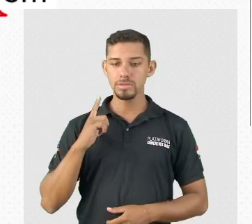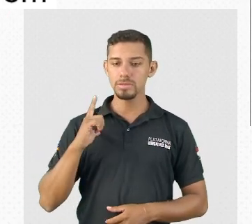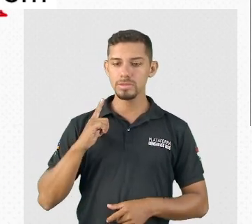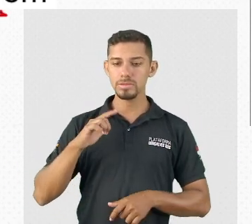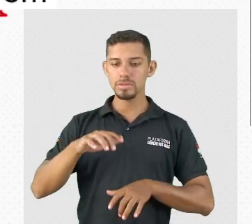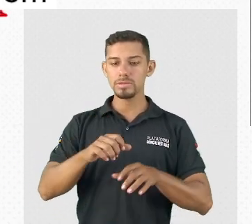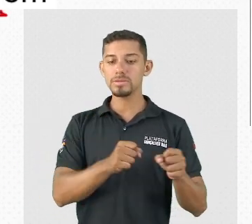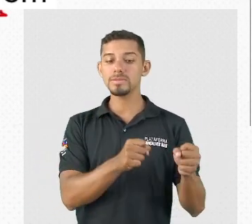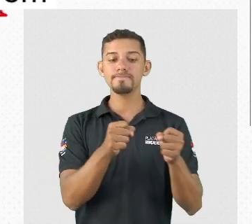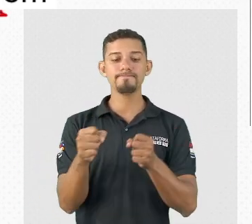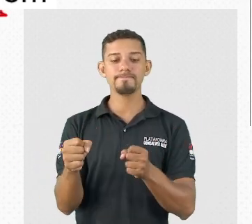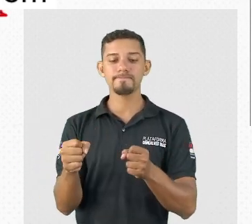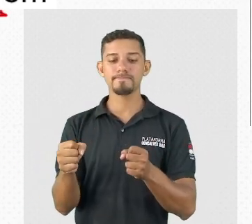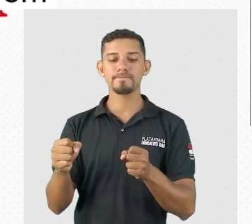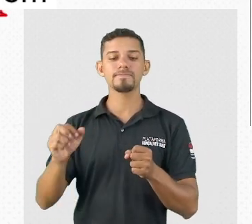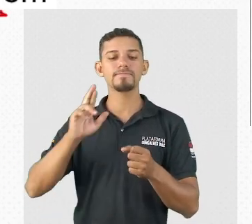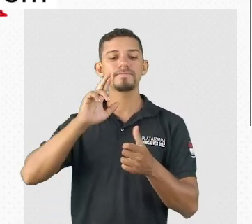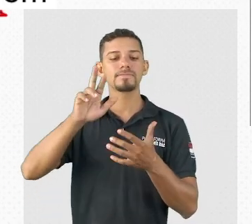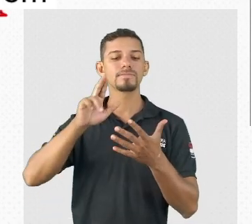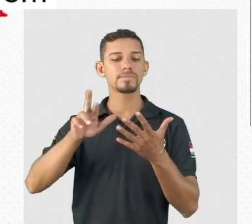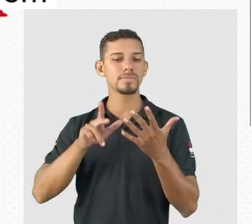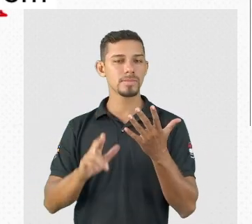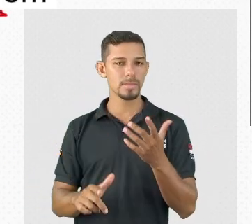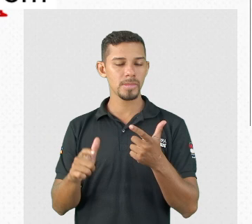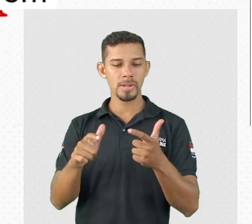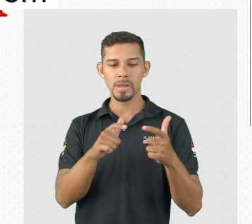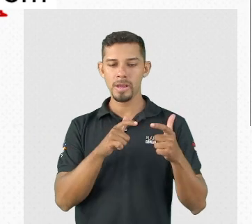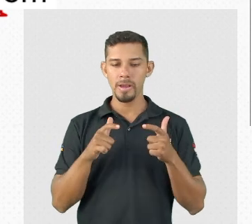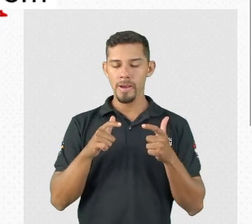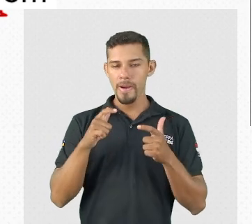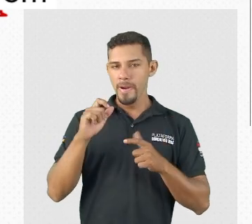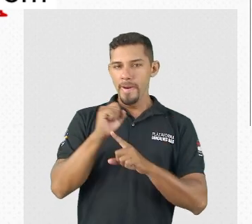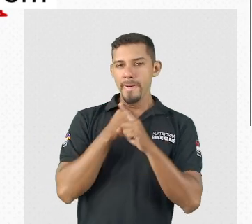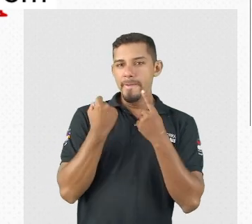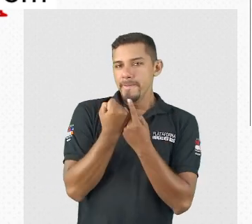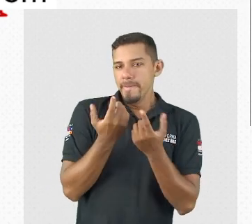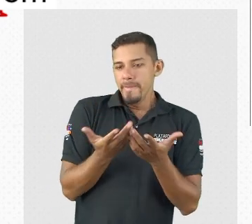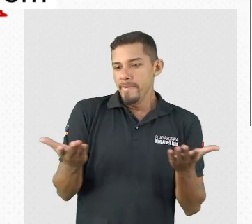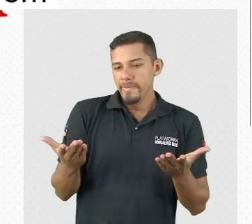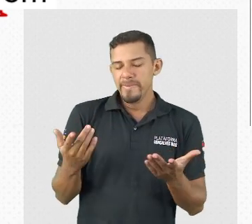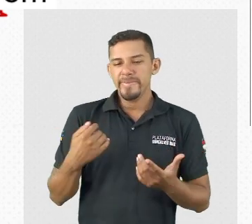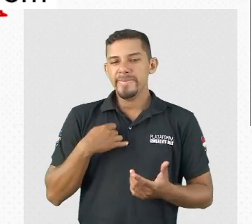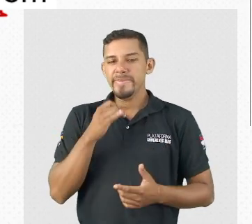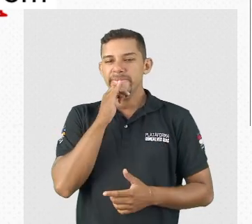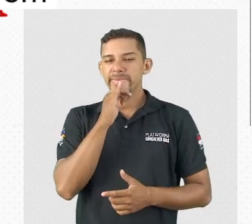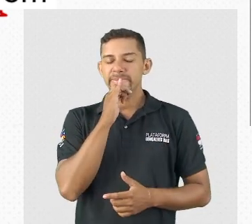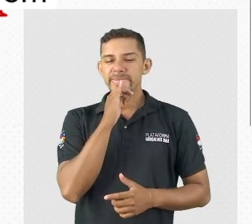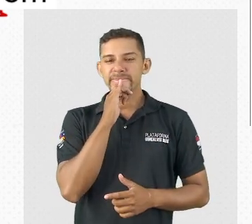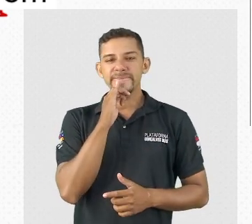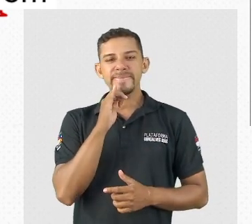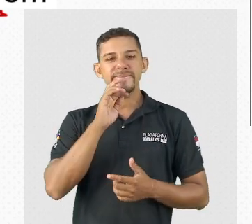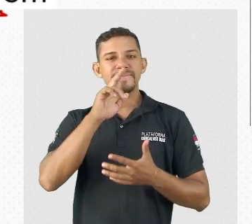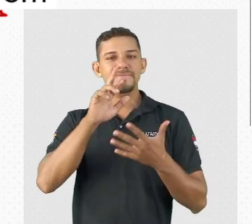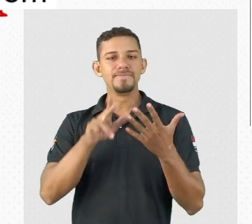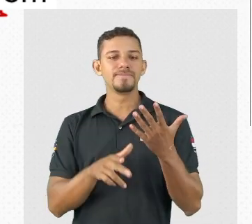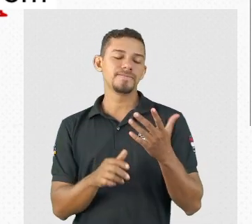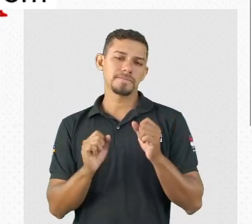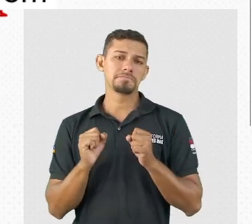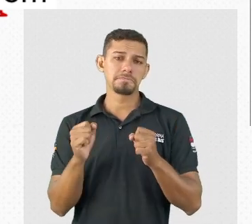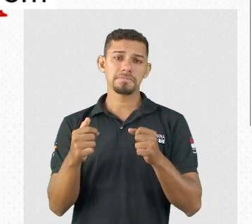de poder em diferentes setores da sociedade. Então, como é que esses diferentes centros de poder vão